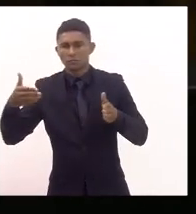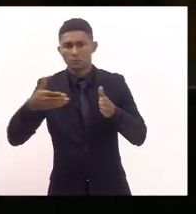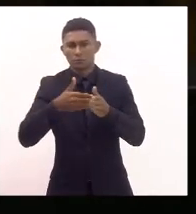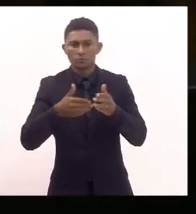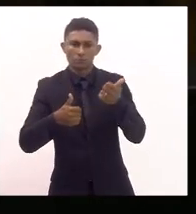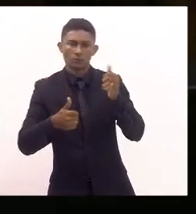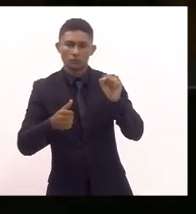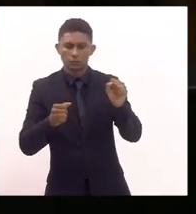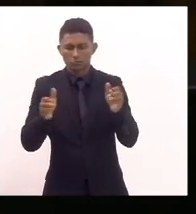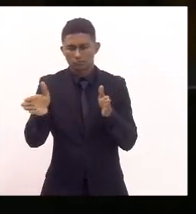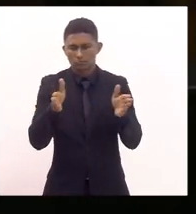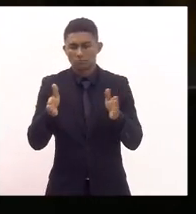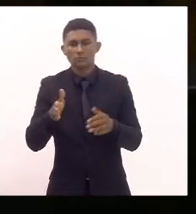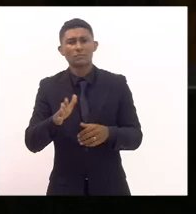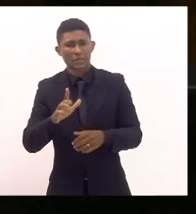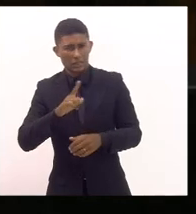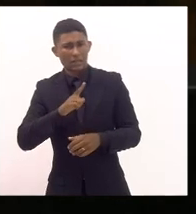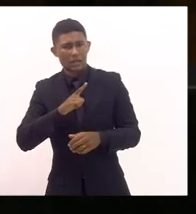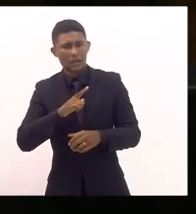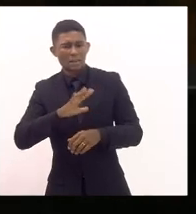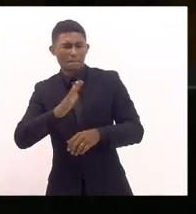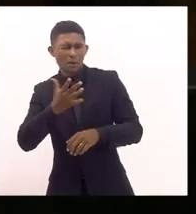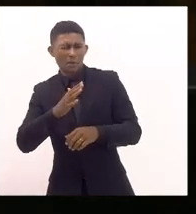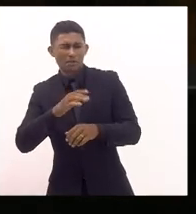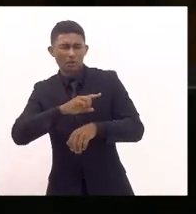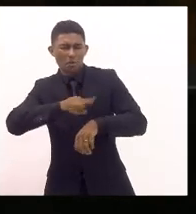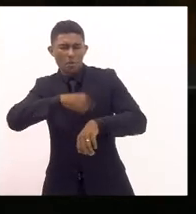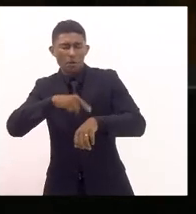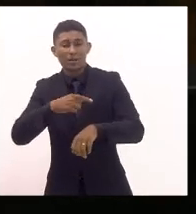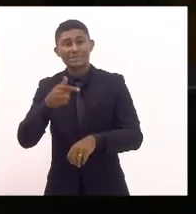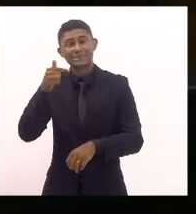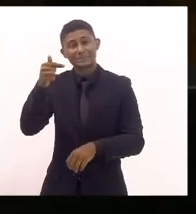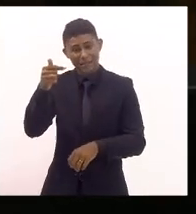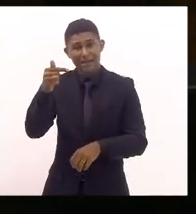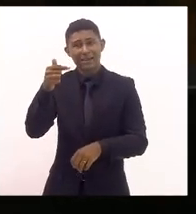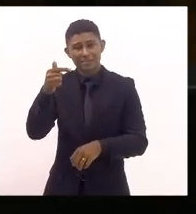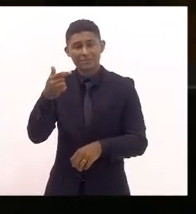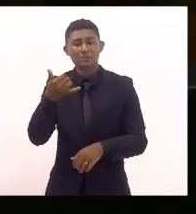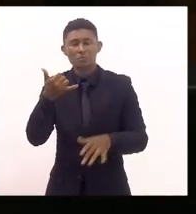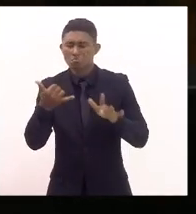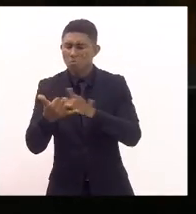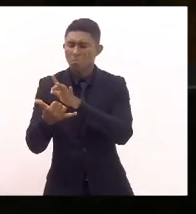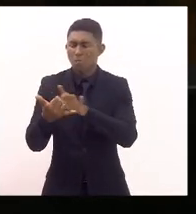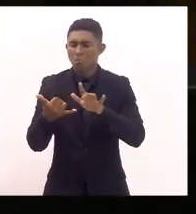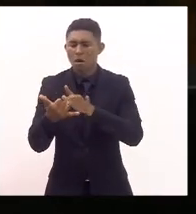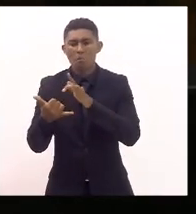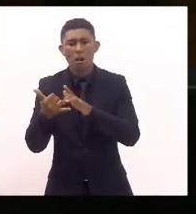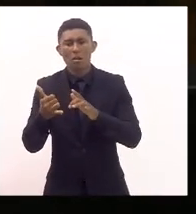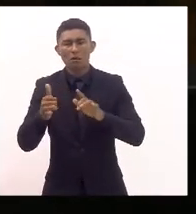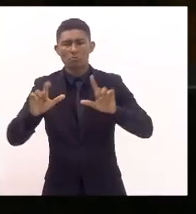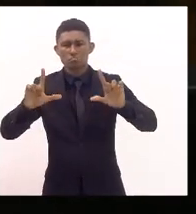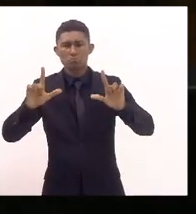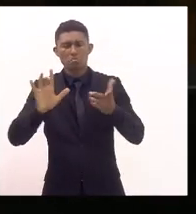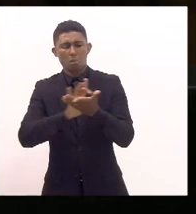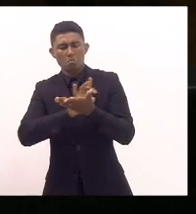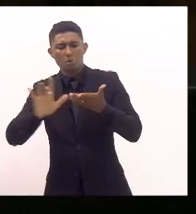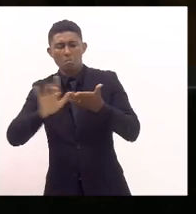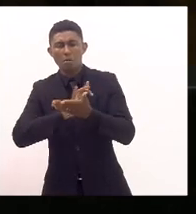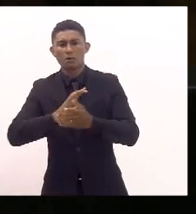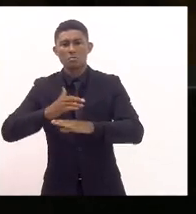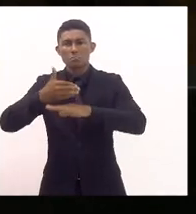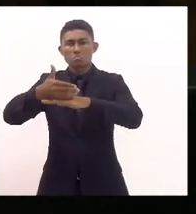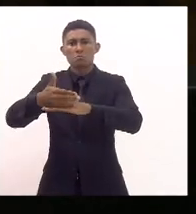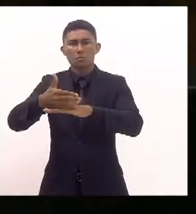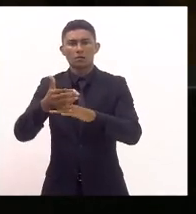passam uma média de mais de sete horas por dia usando celulares computadores tablets e videogames